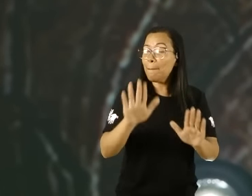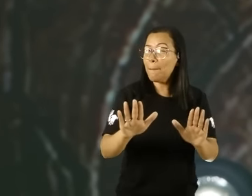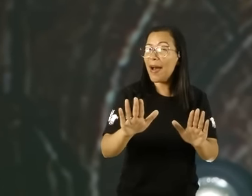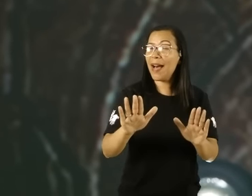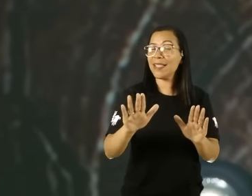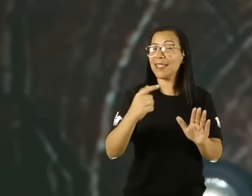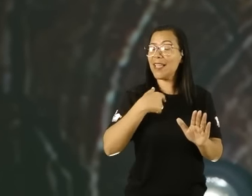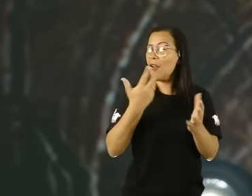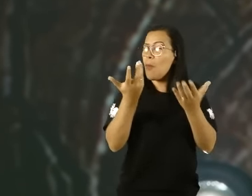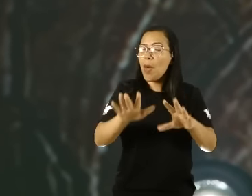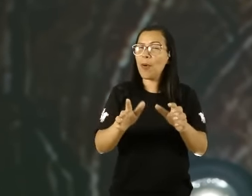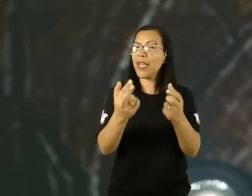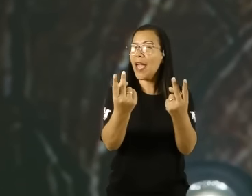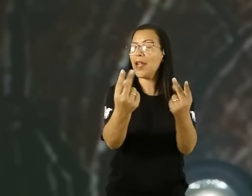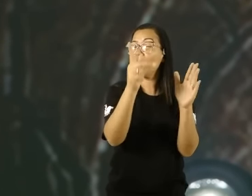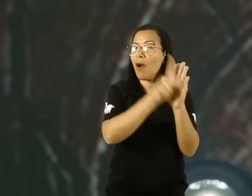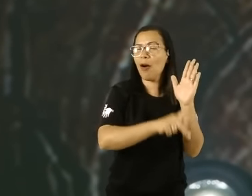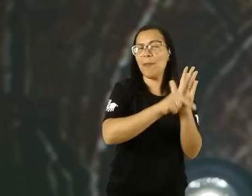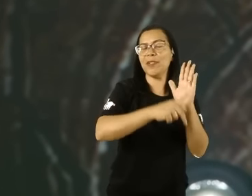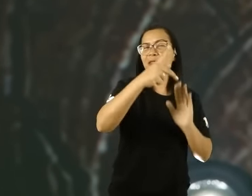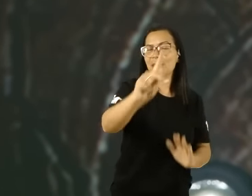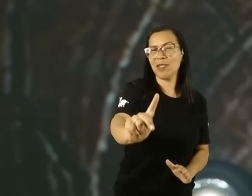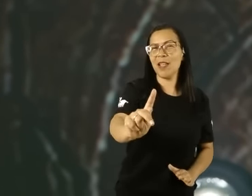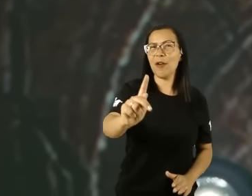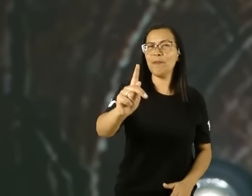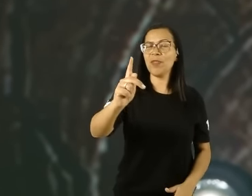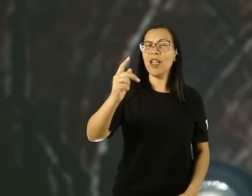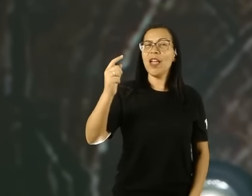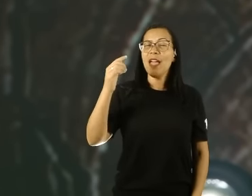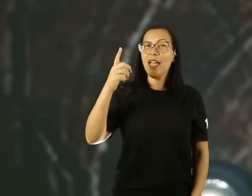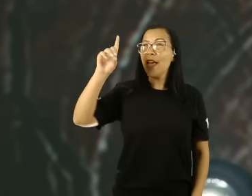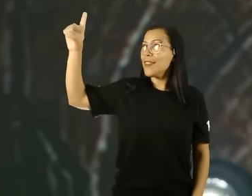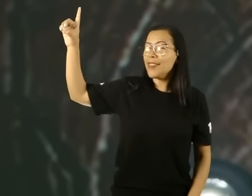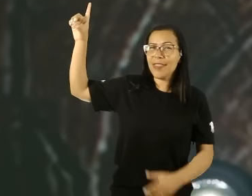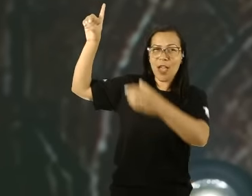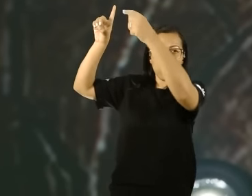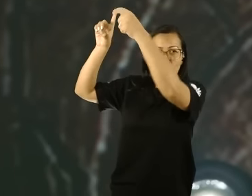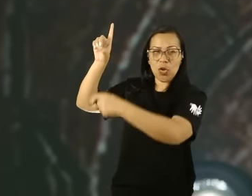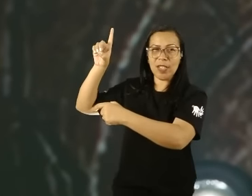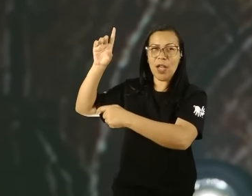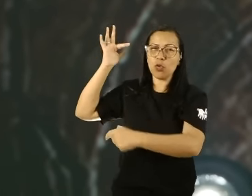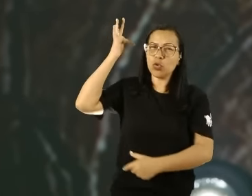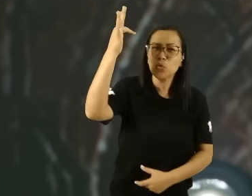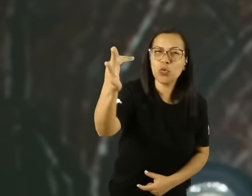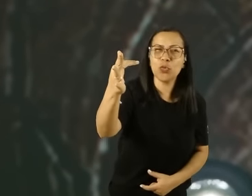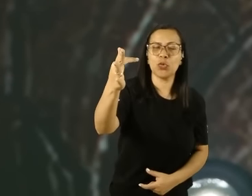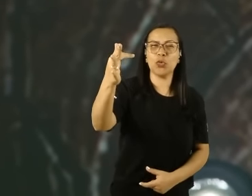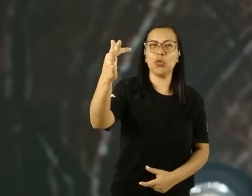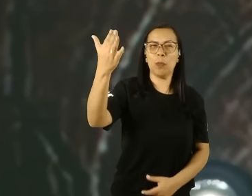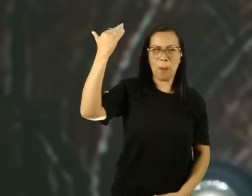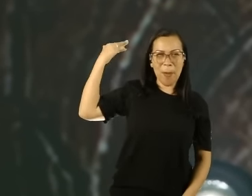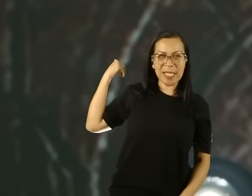inclui retorno. Eu não sou o Deus do passado, eu sou o Deus do futuro. Não é de glória em derrota, não é